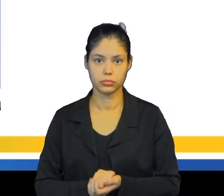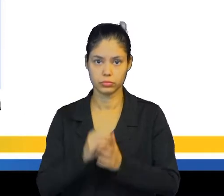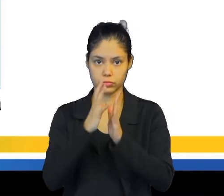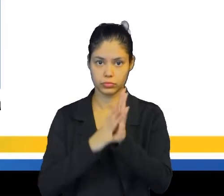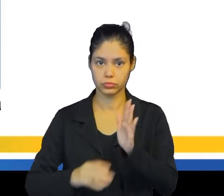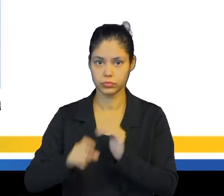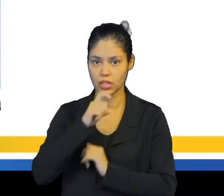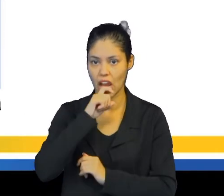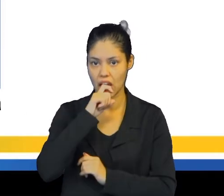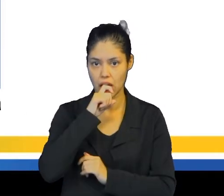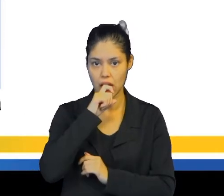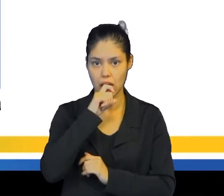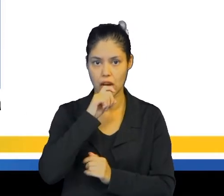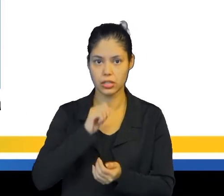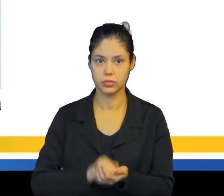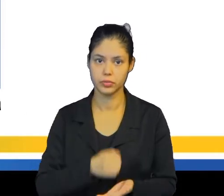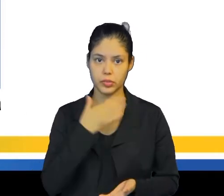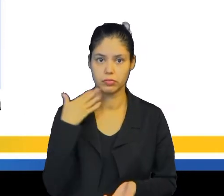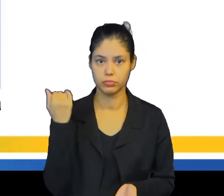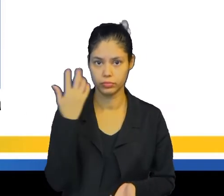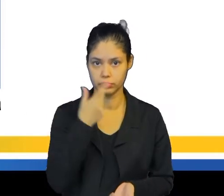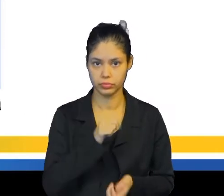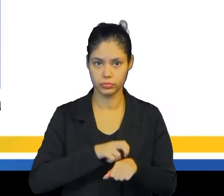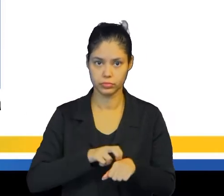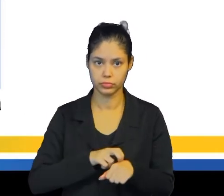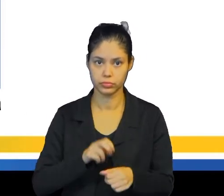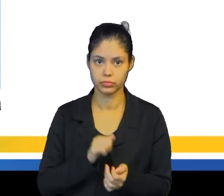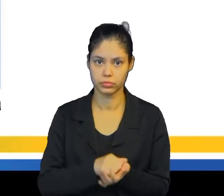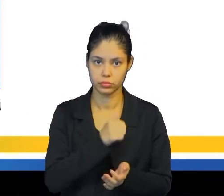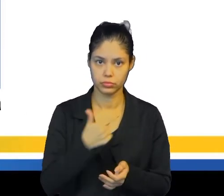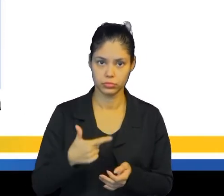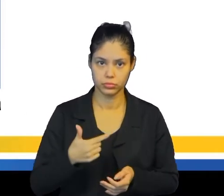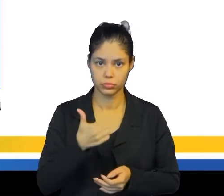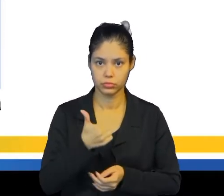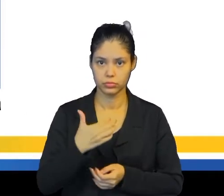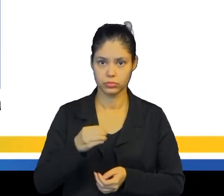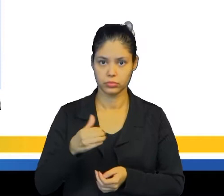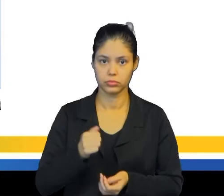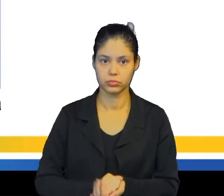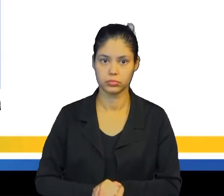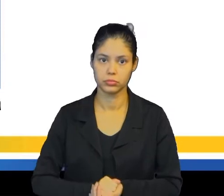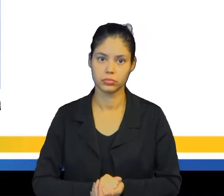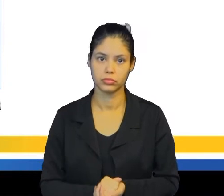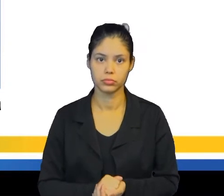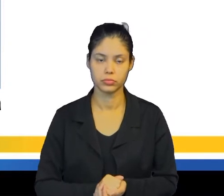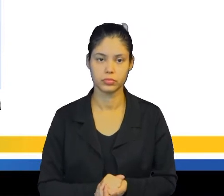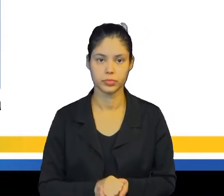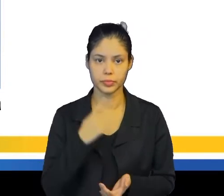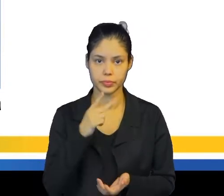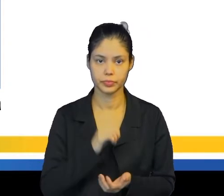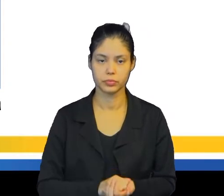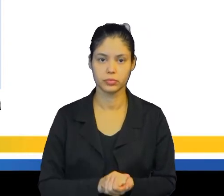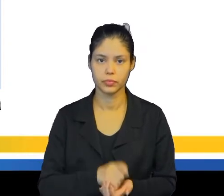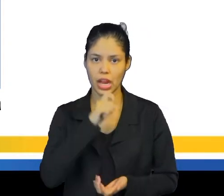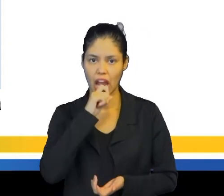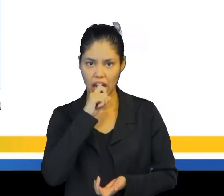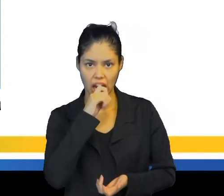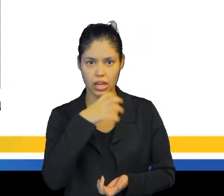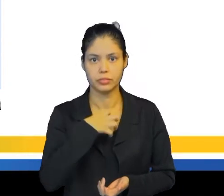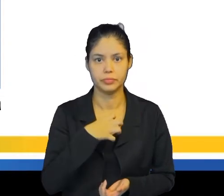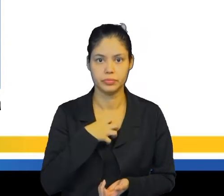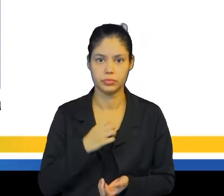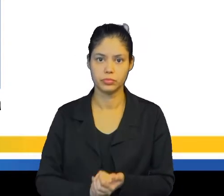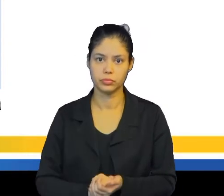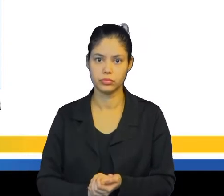da Inveja, quando a grama do vizinho é mais verde, 12 de setembro de 2019. E diz bem assim: a inveja é